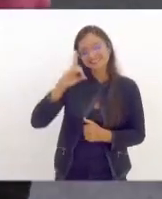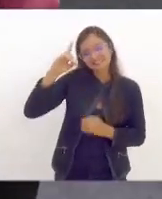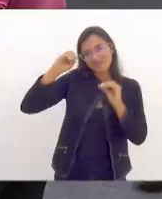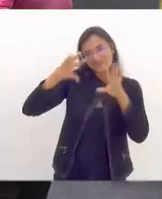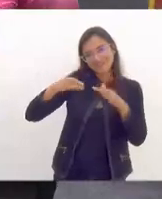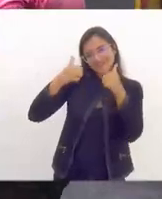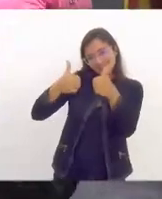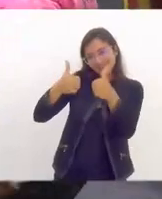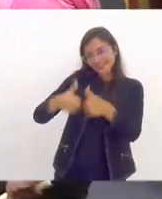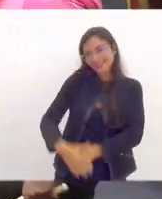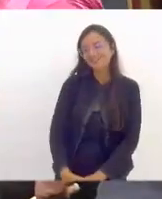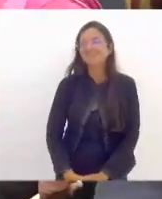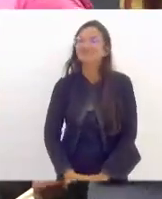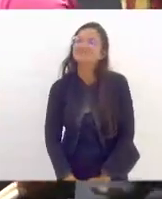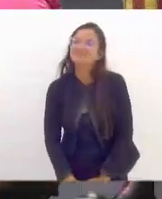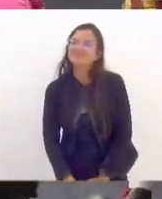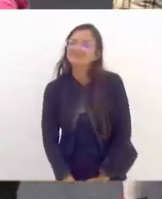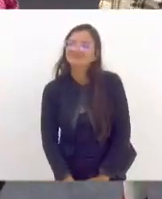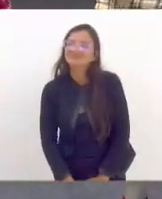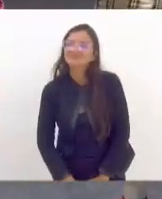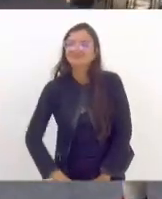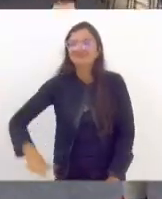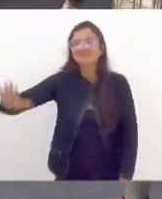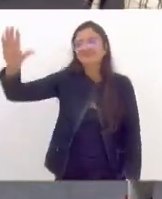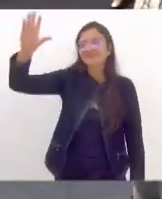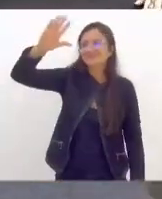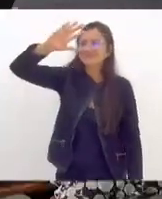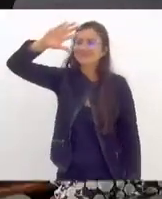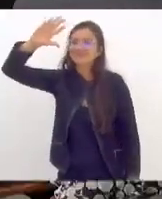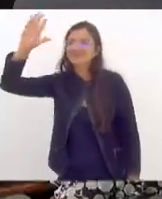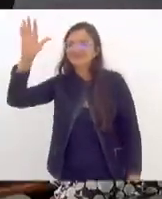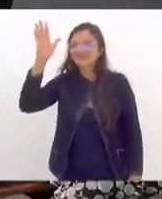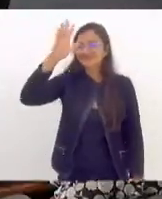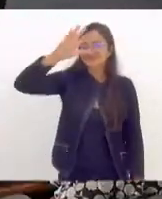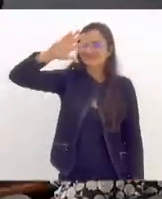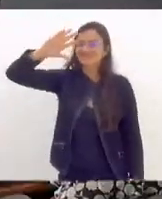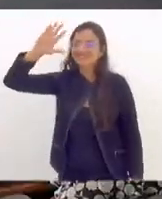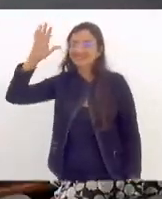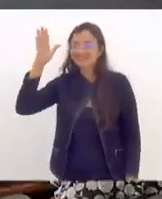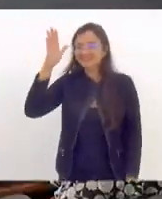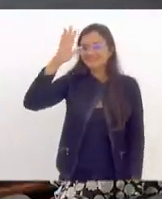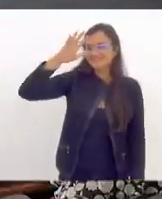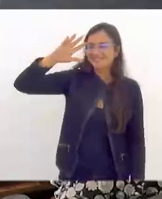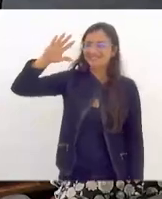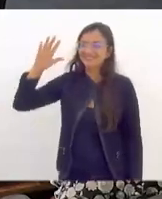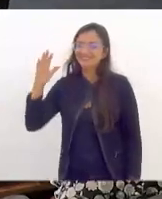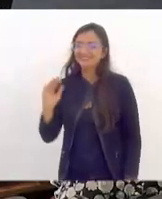tá a Deus camarada